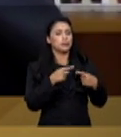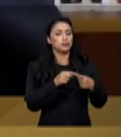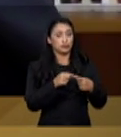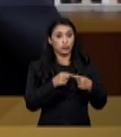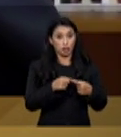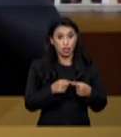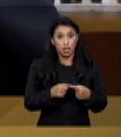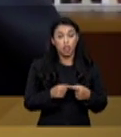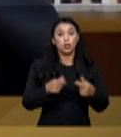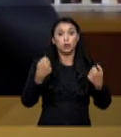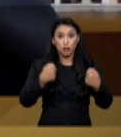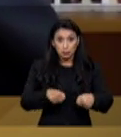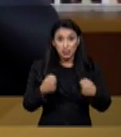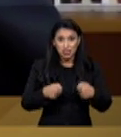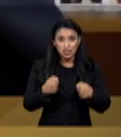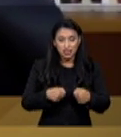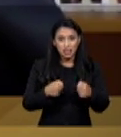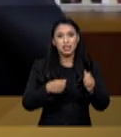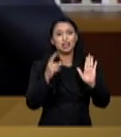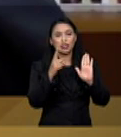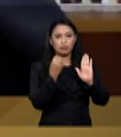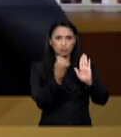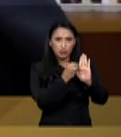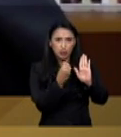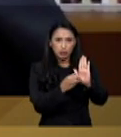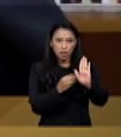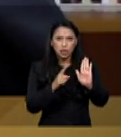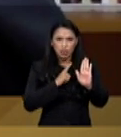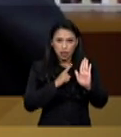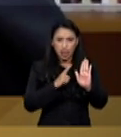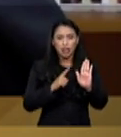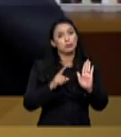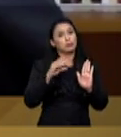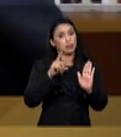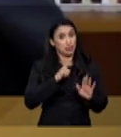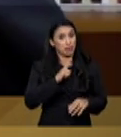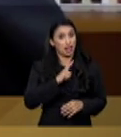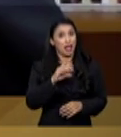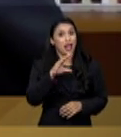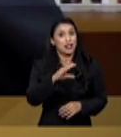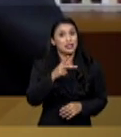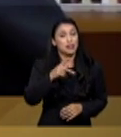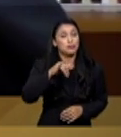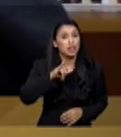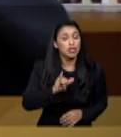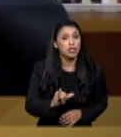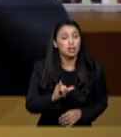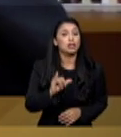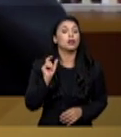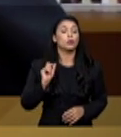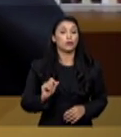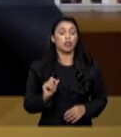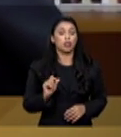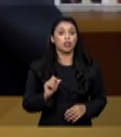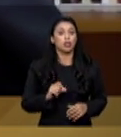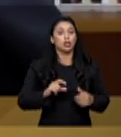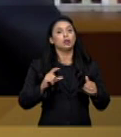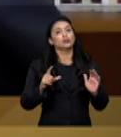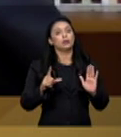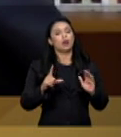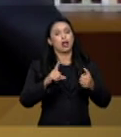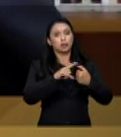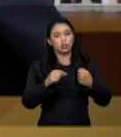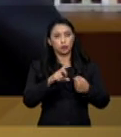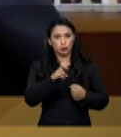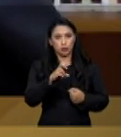os elementos necessários à criação e efetiva instalação das CPIs são exclusivamente aqueles do artigo